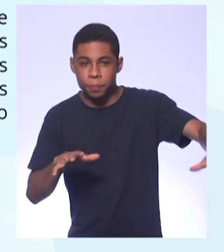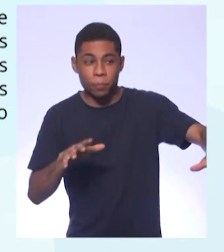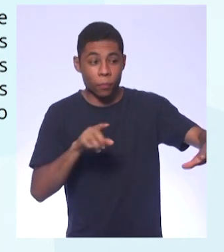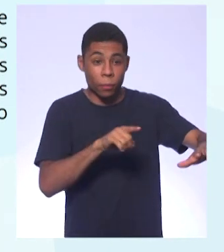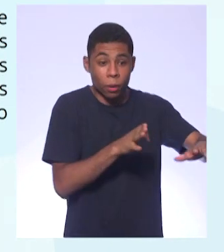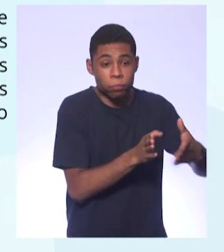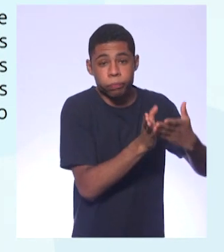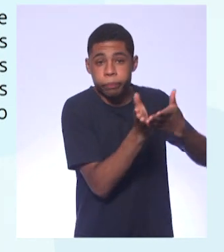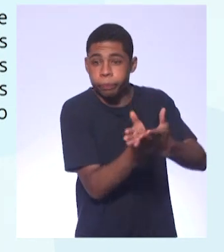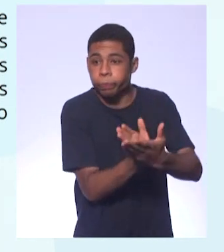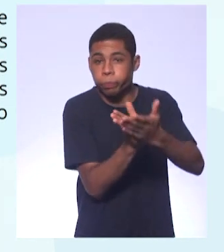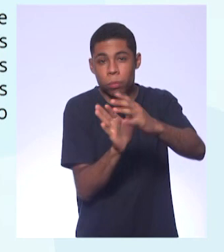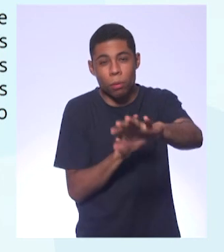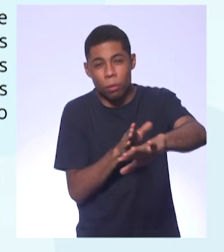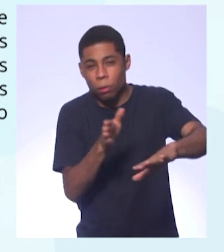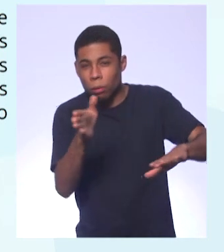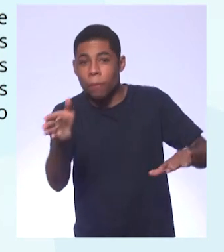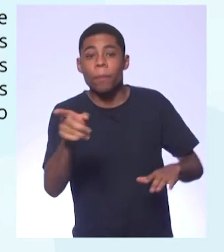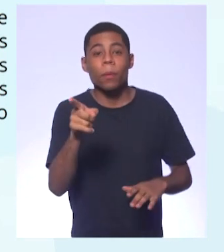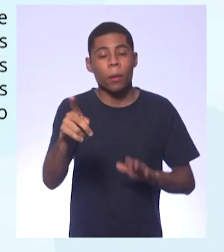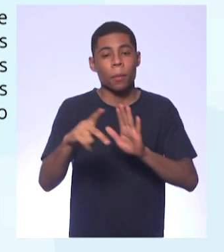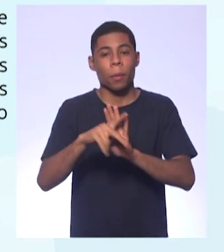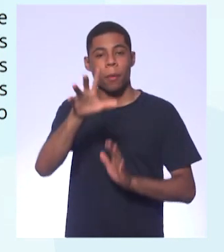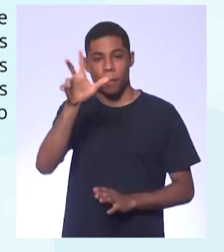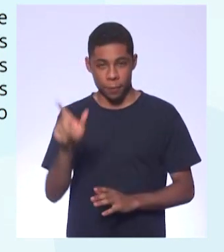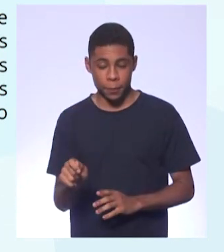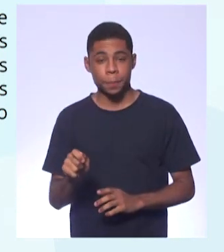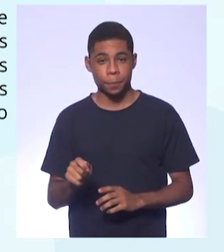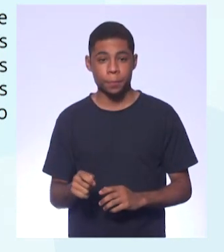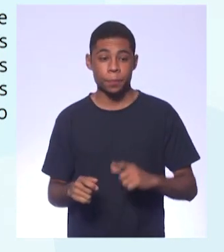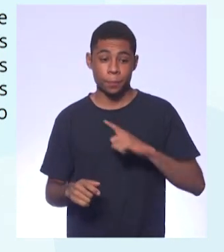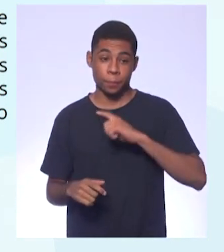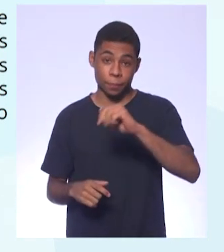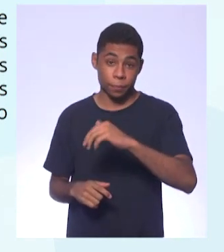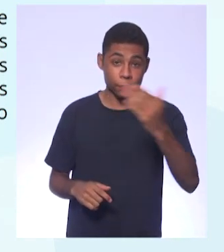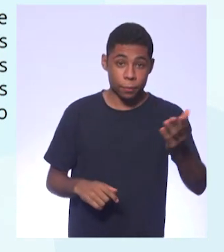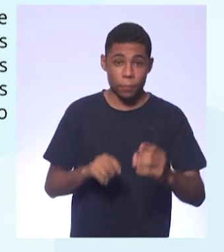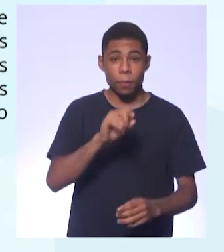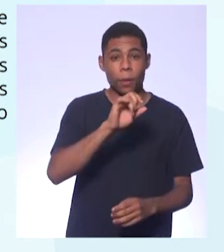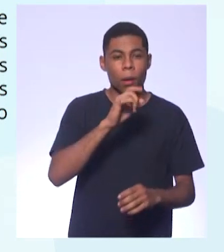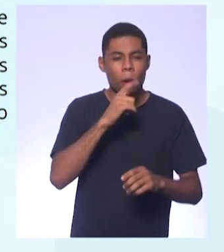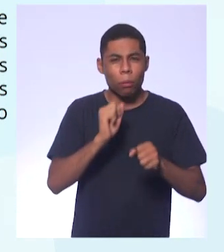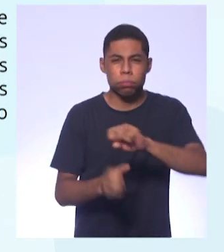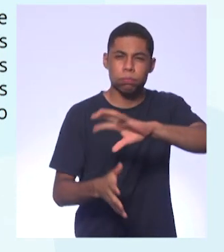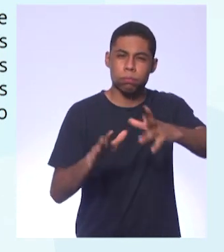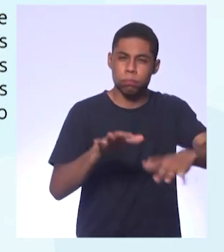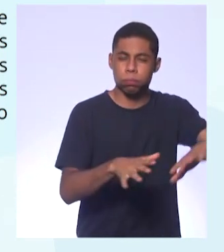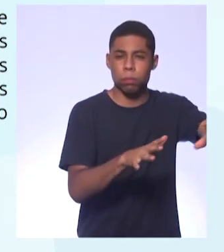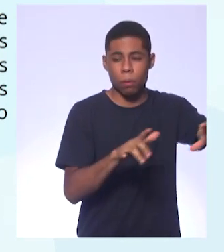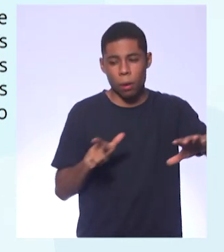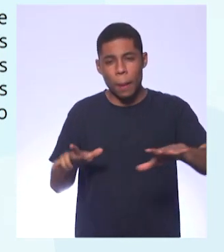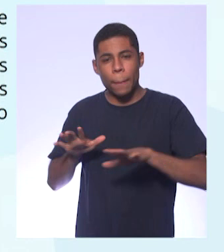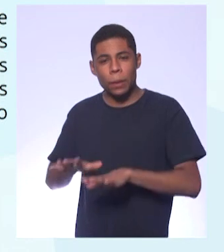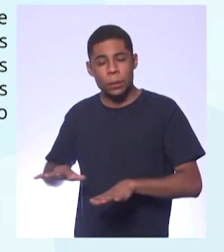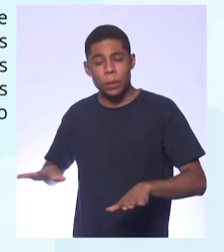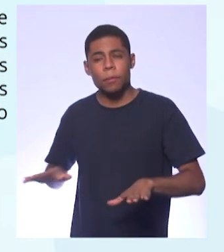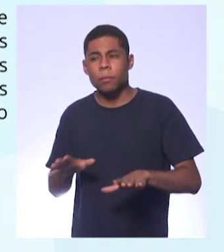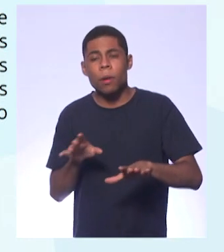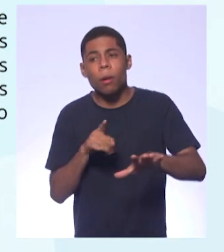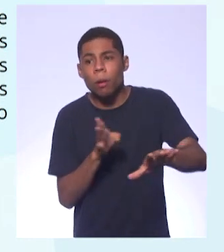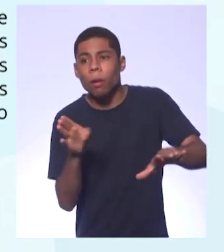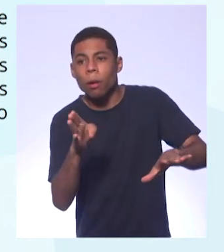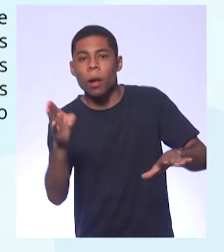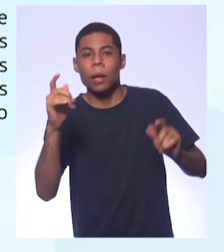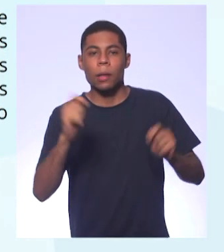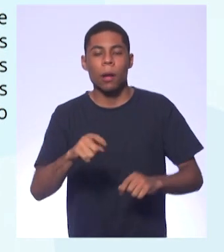e através do Índico, né, o Oceano Índico, ou do Pacífico, ou propriamente na Ásia. Então, observe